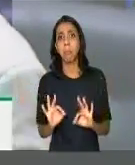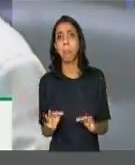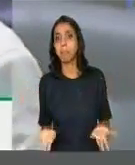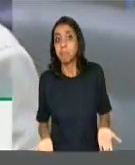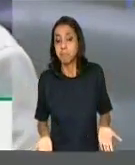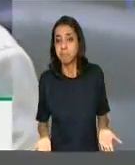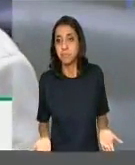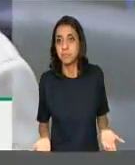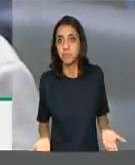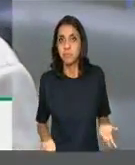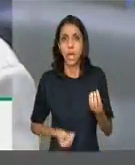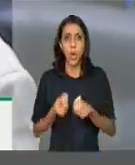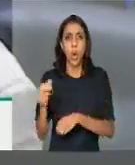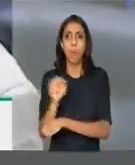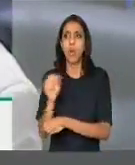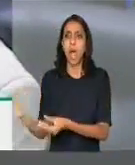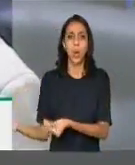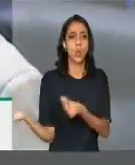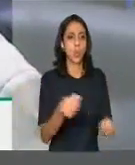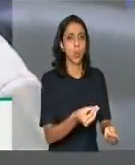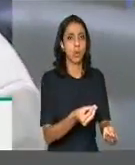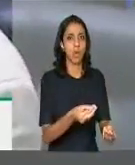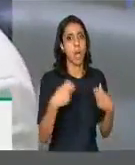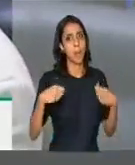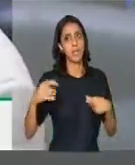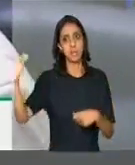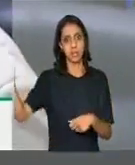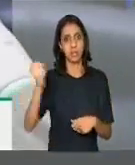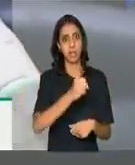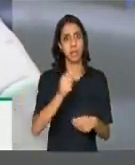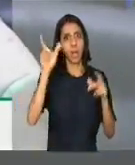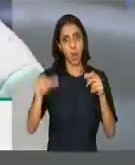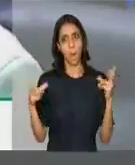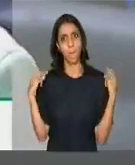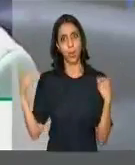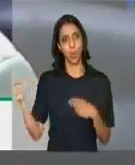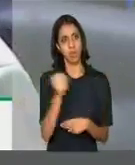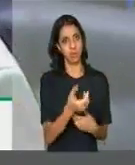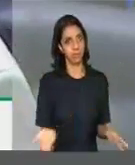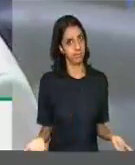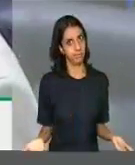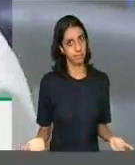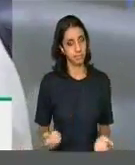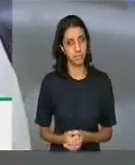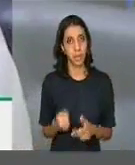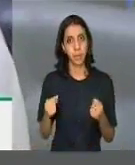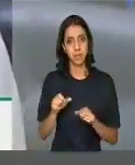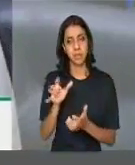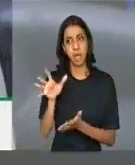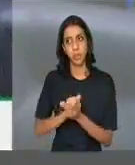governador. Só se bota carro na rua se tiver motorista. Que conste nos anais da casa, na Voz do Brasil.